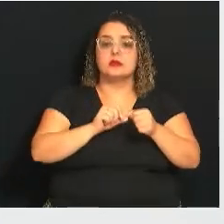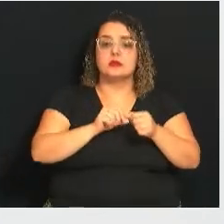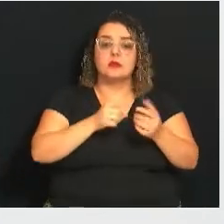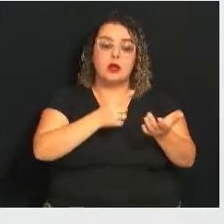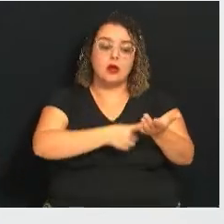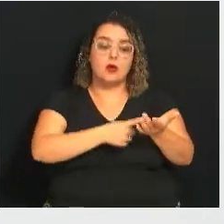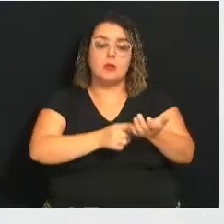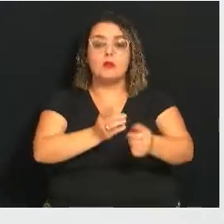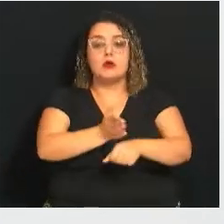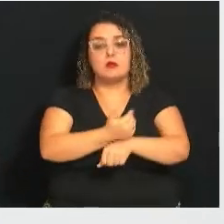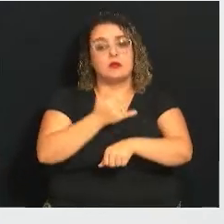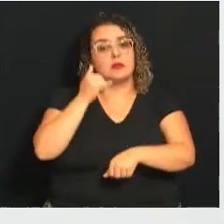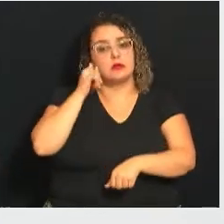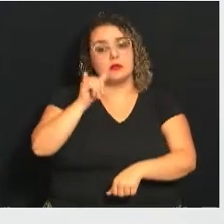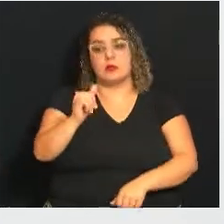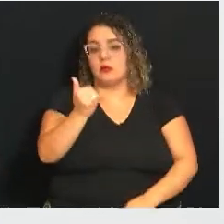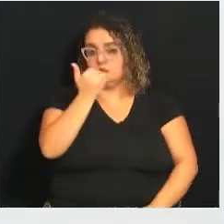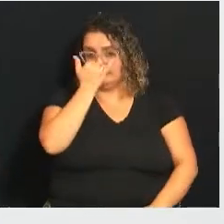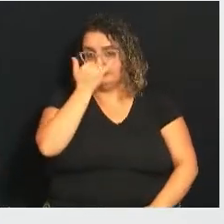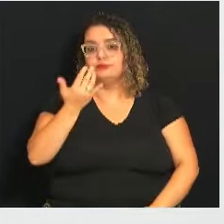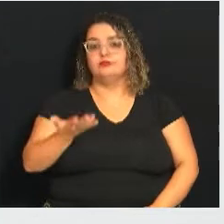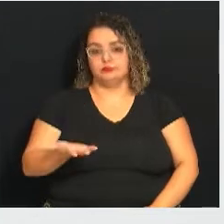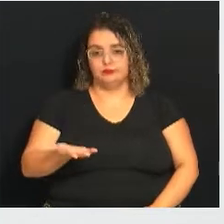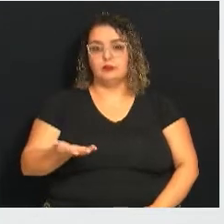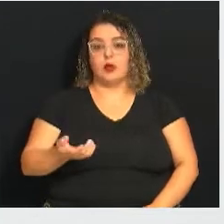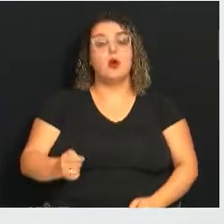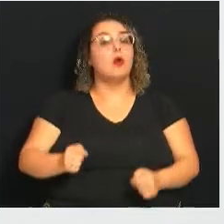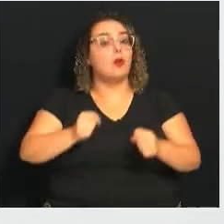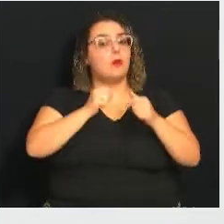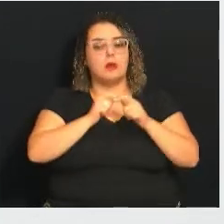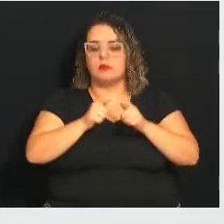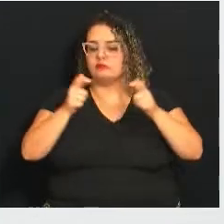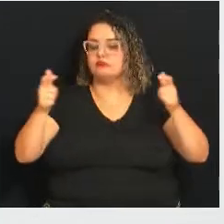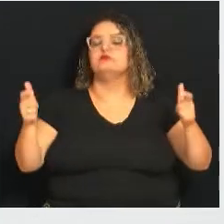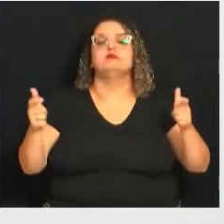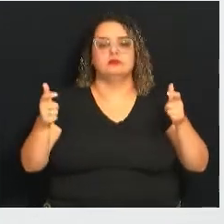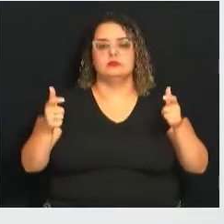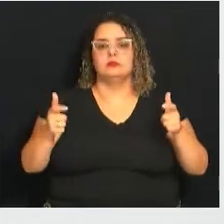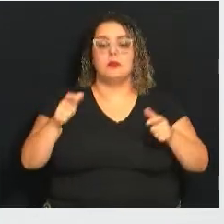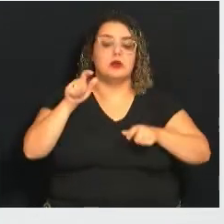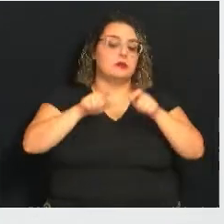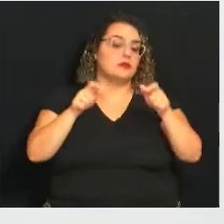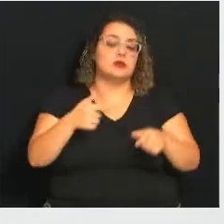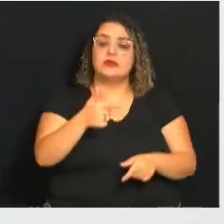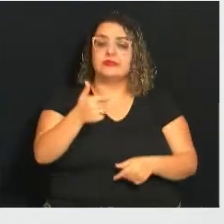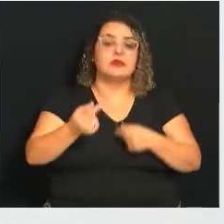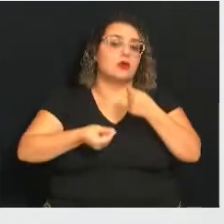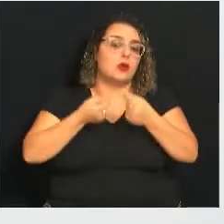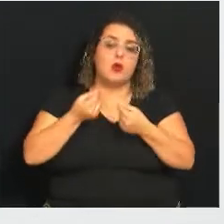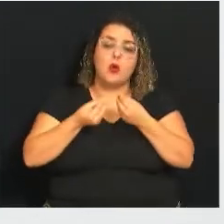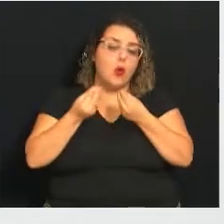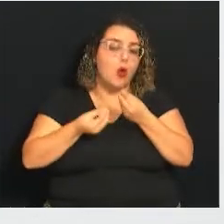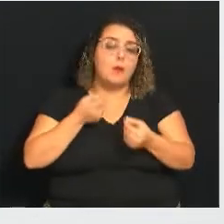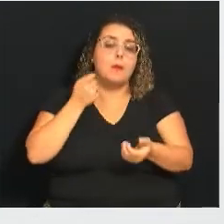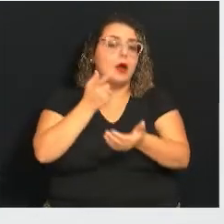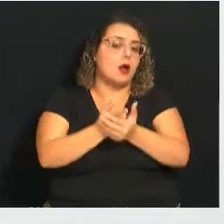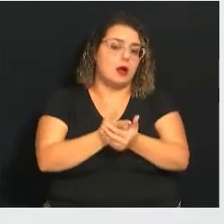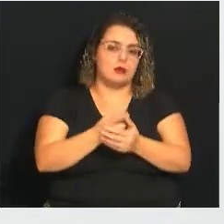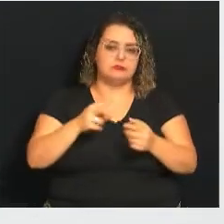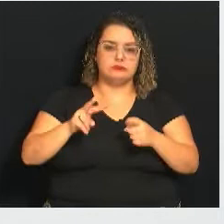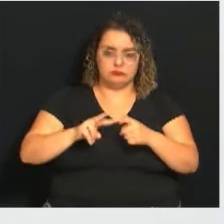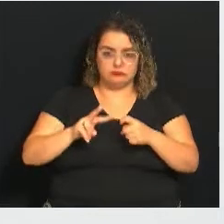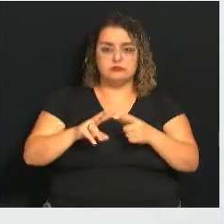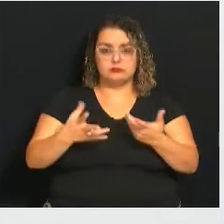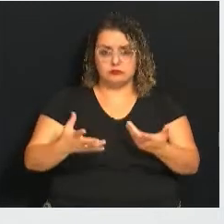prevent isso daí traz um benefício muito grande principalmente com as pessoas que não têm condições de pagar uma consulta veterinária então e